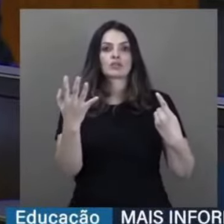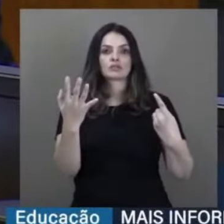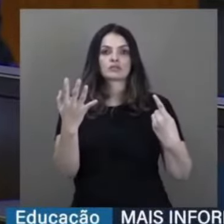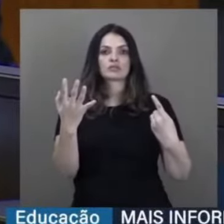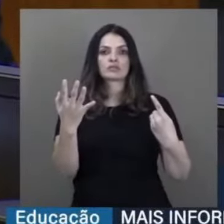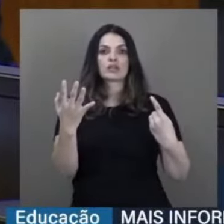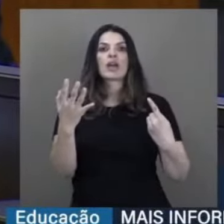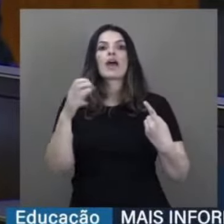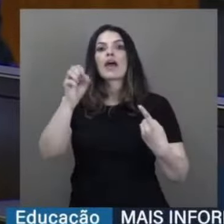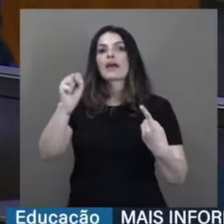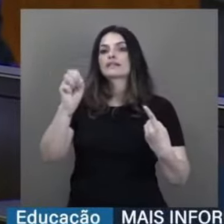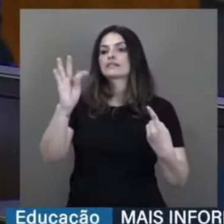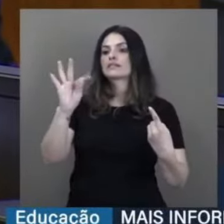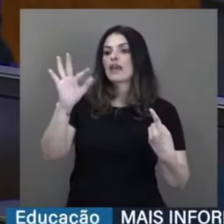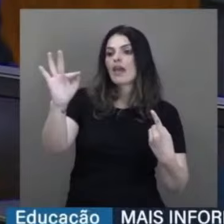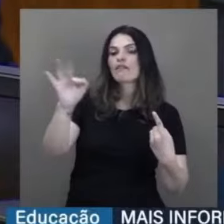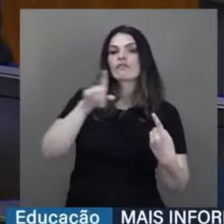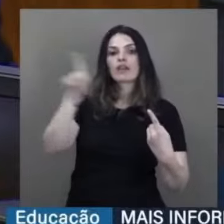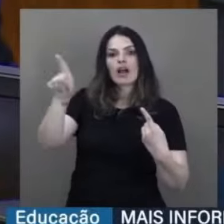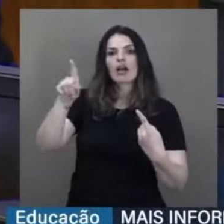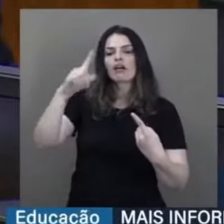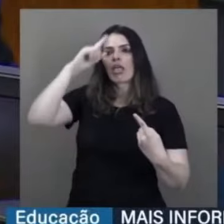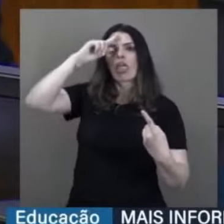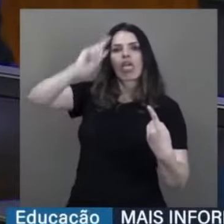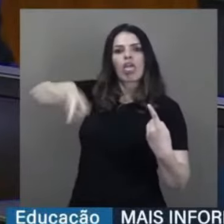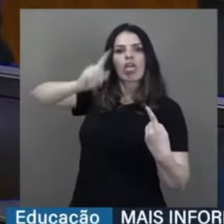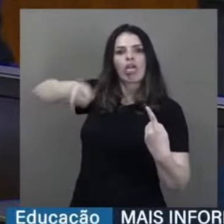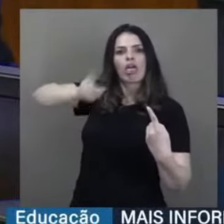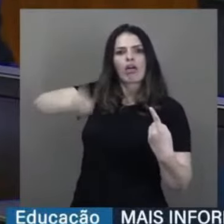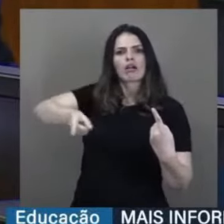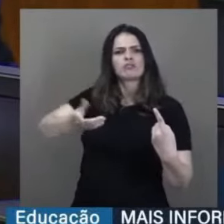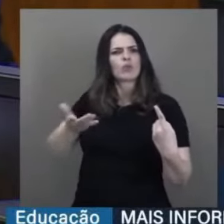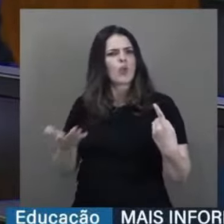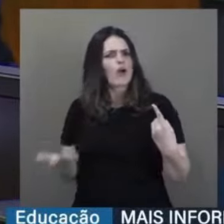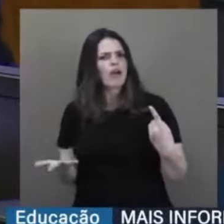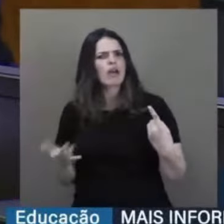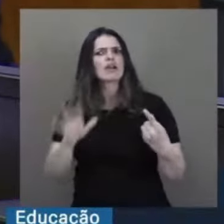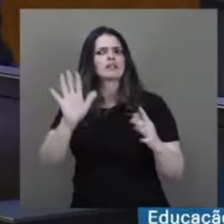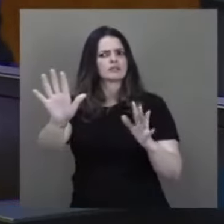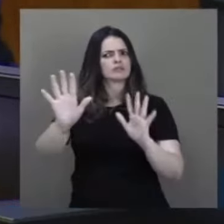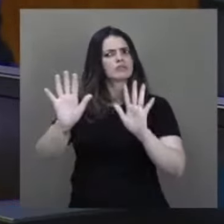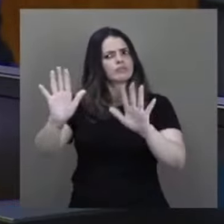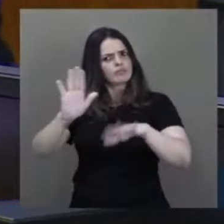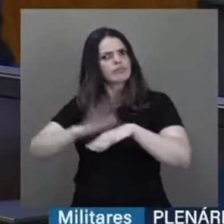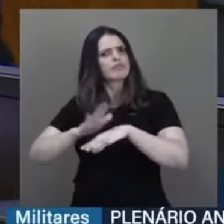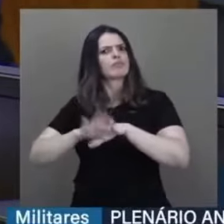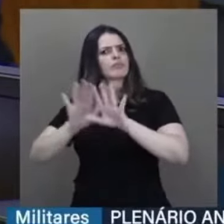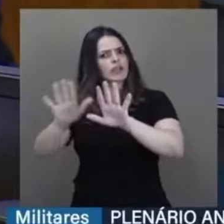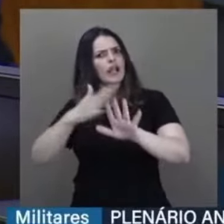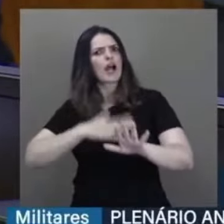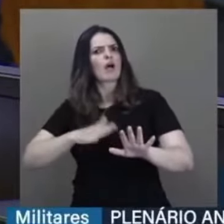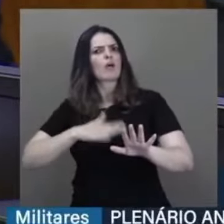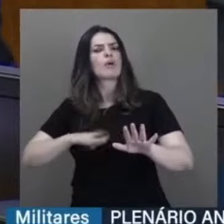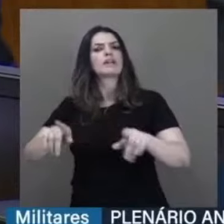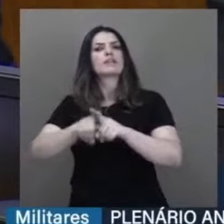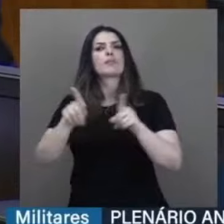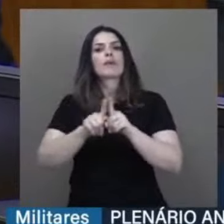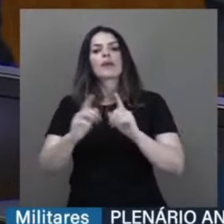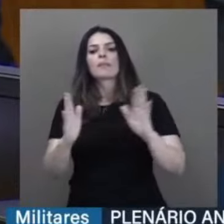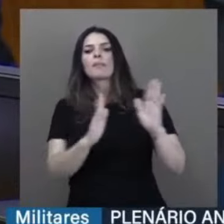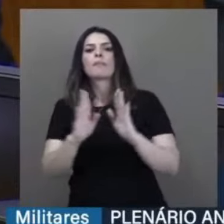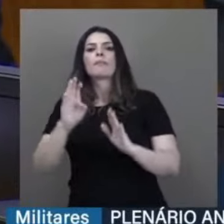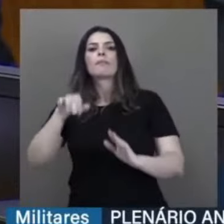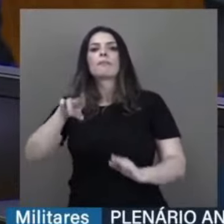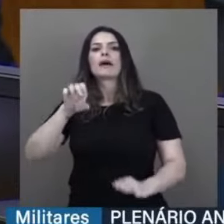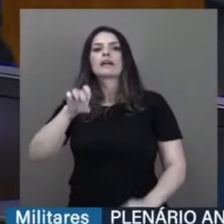âmbito do Supremo Tribunal Federal os mandatos de ministros do Supremo Tribunal Federal e a reestruturação